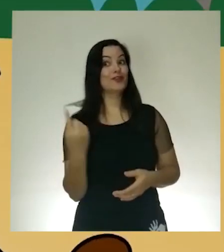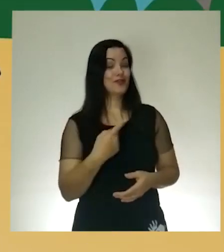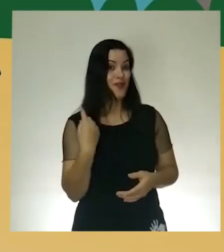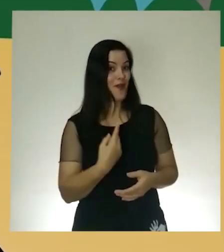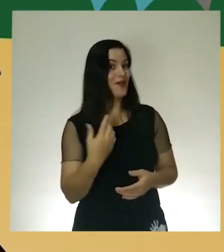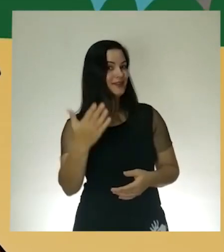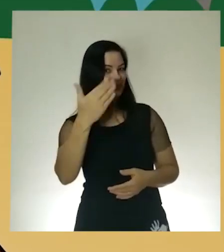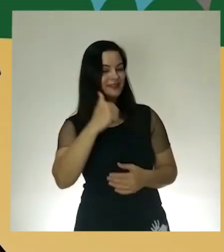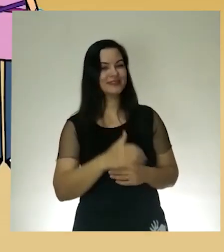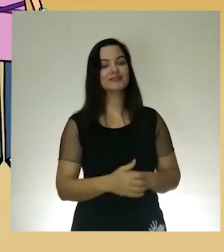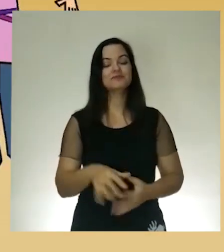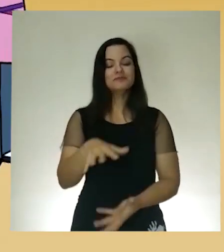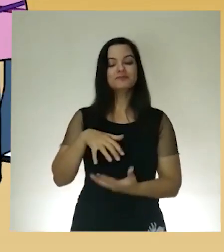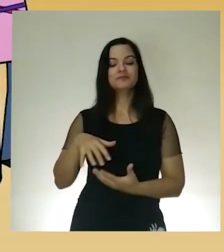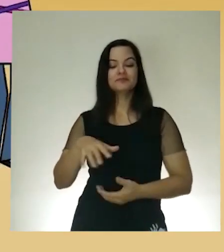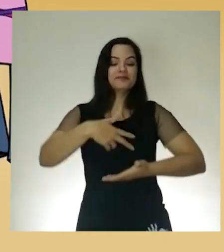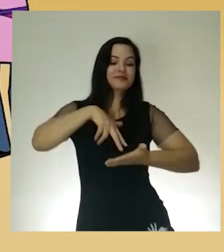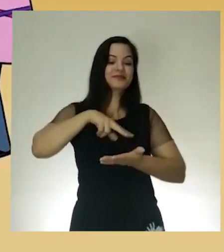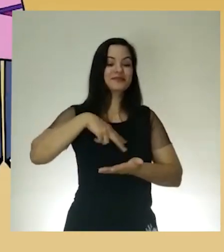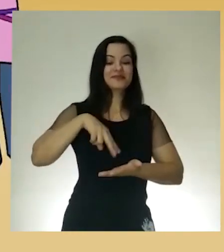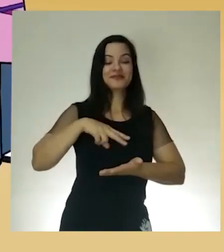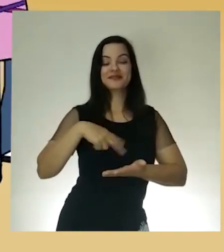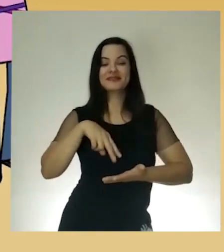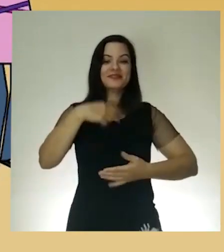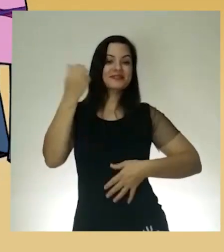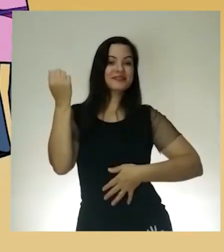Agora é a nossa vez.